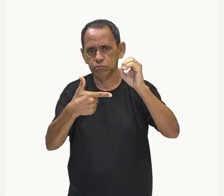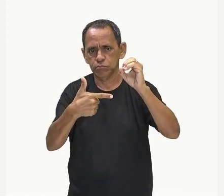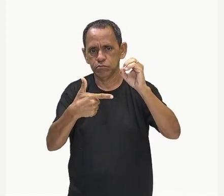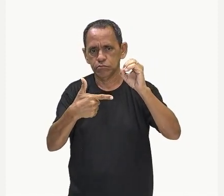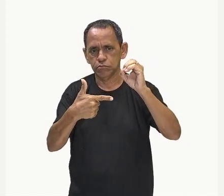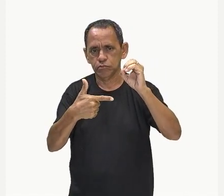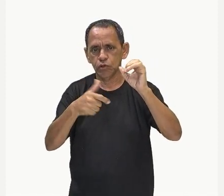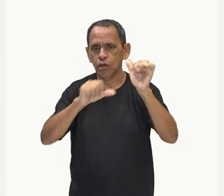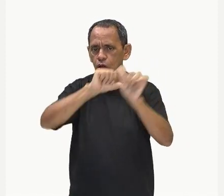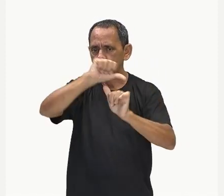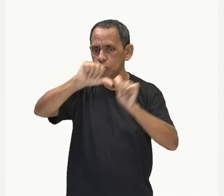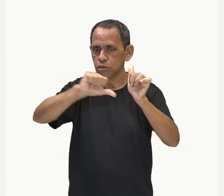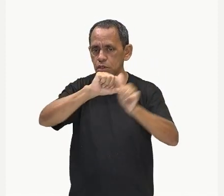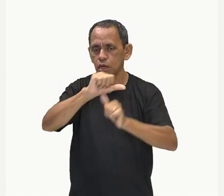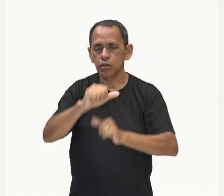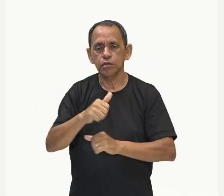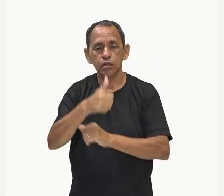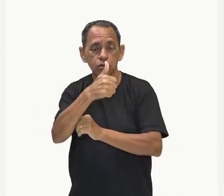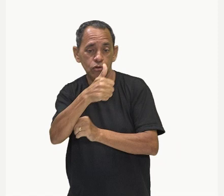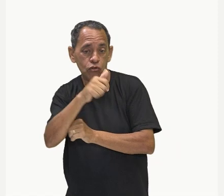Eu fiquei com